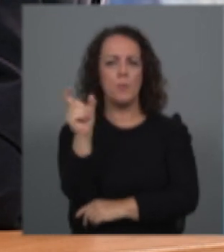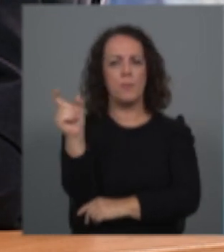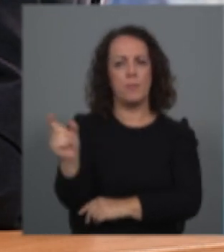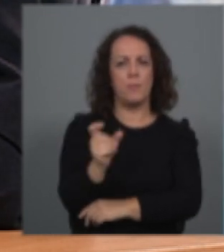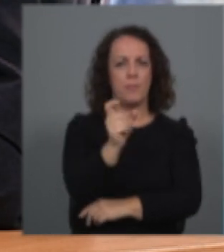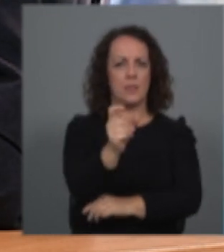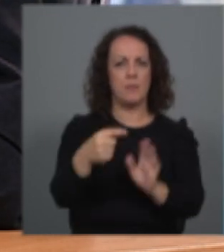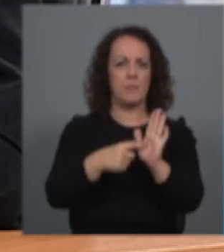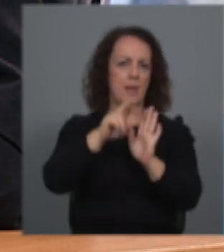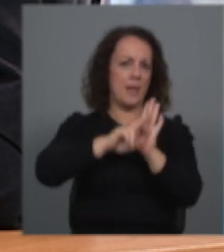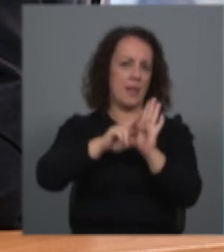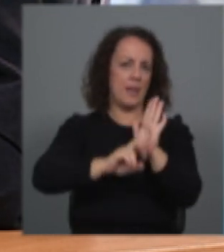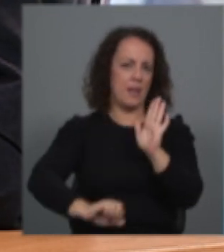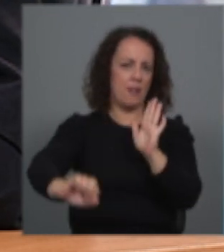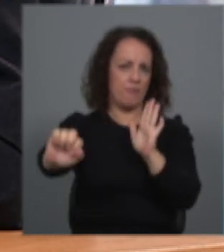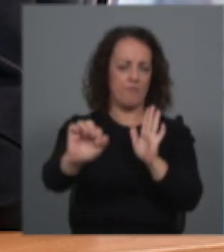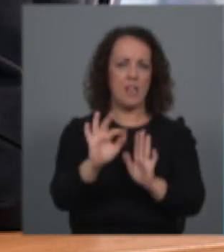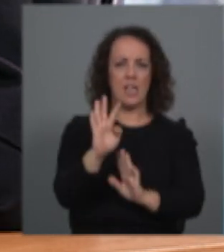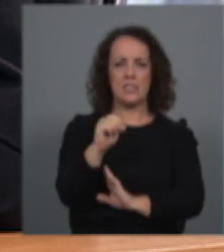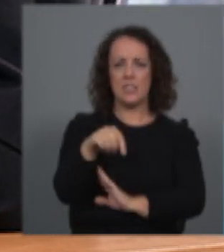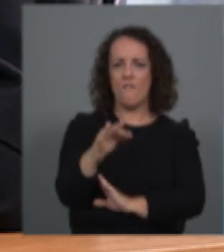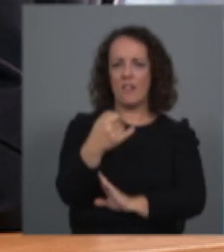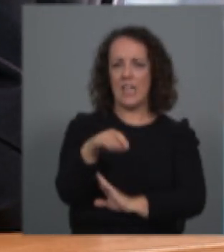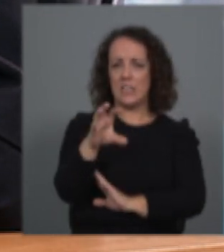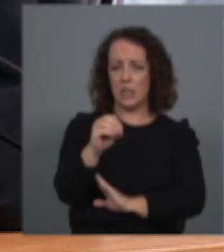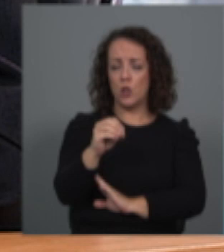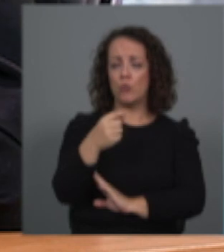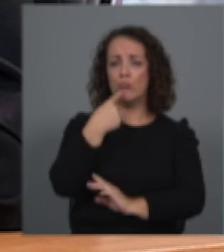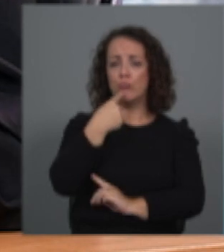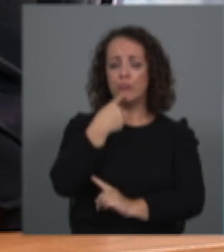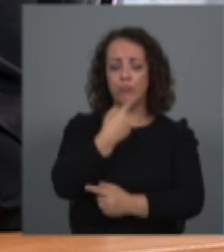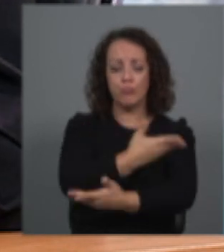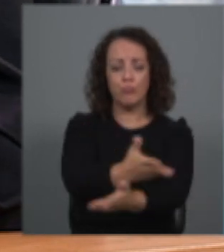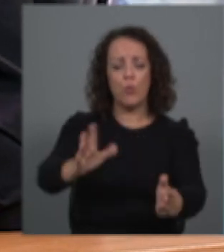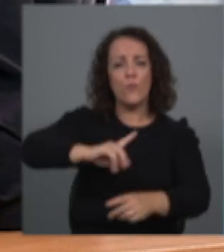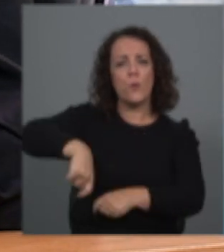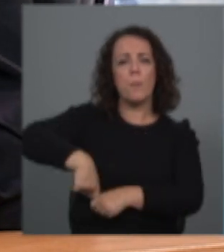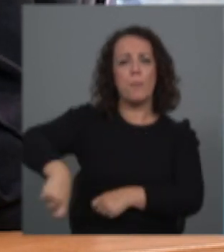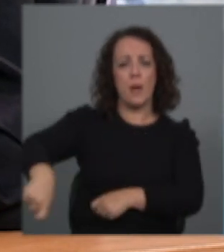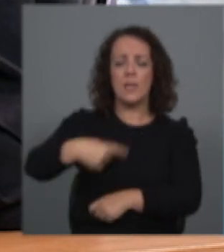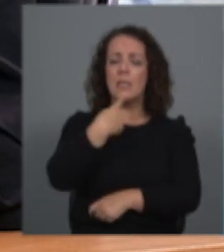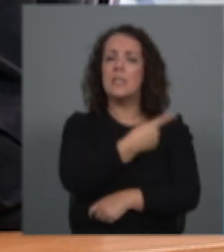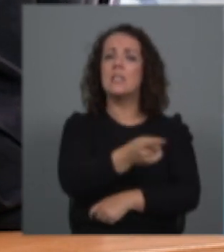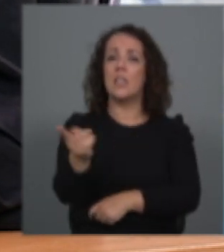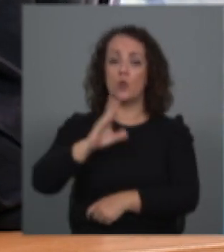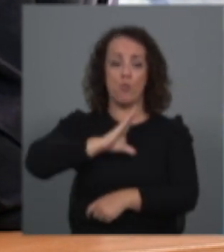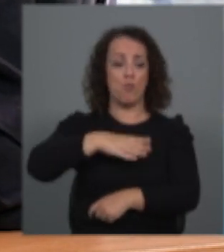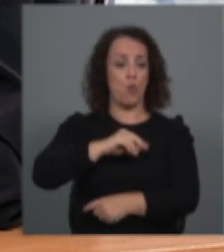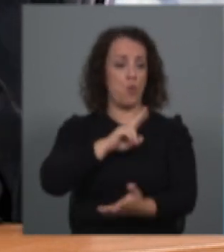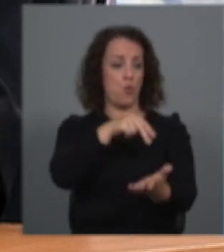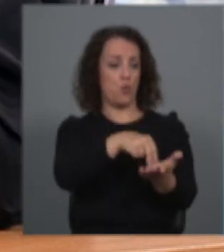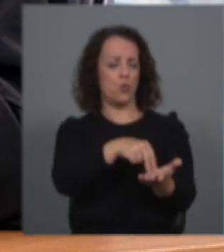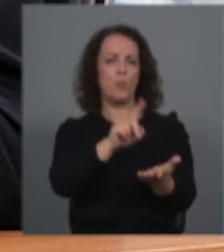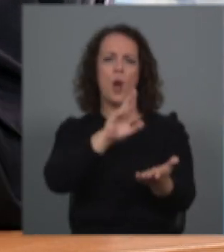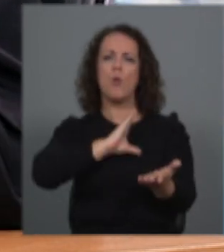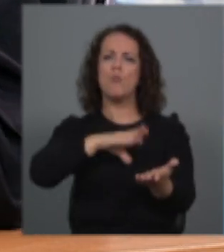regra de São Francisco aos frades, onde fala de como tem que ir para o mundo. Ir para o mundo não